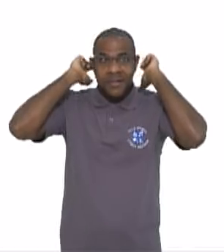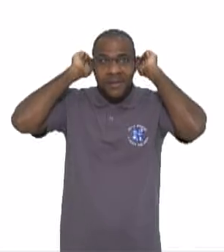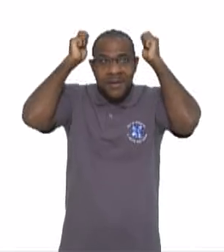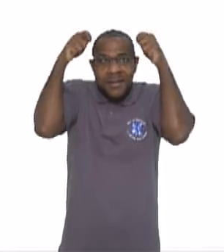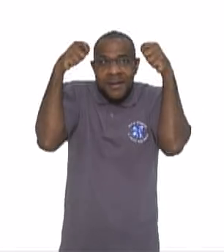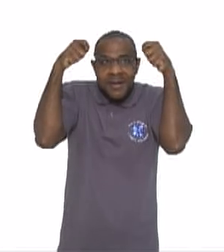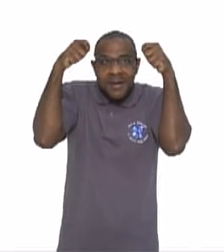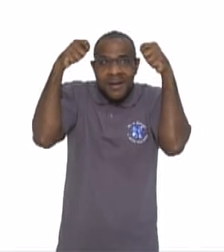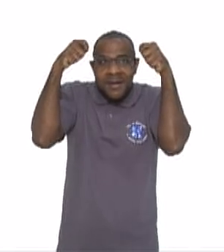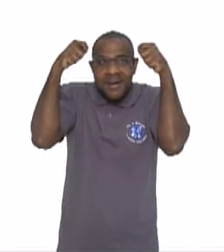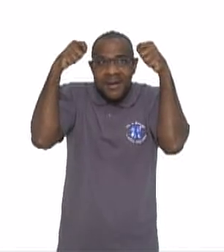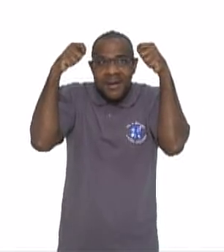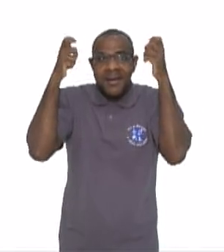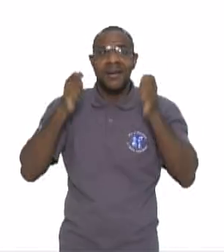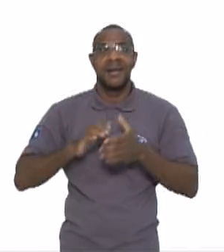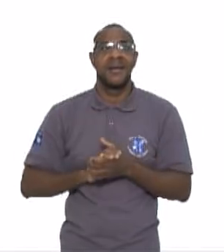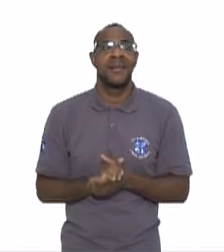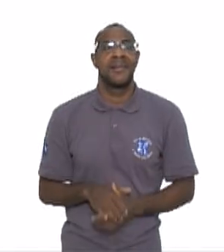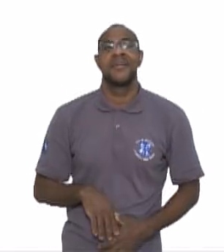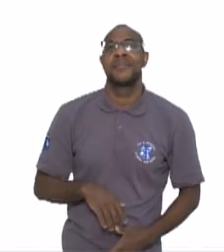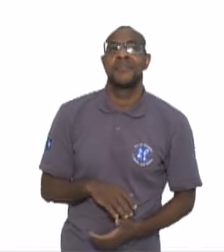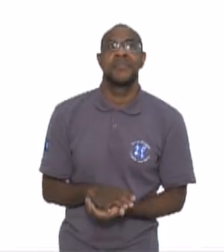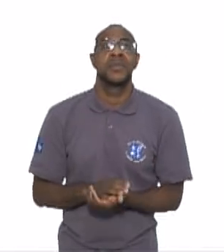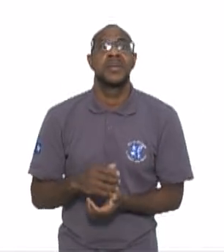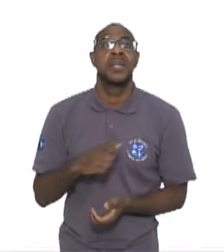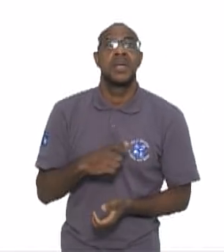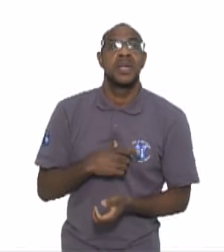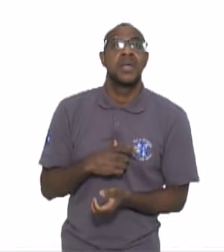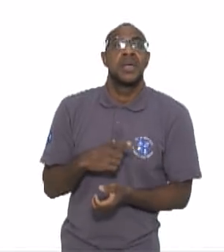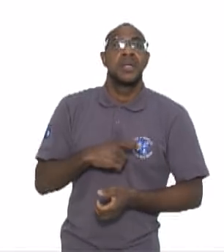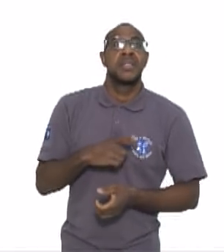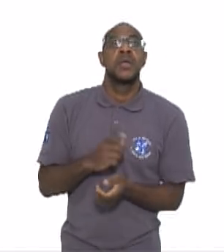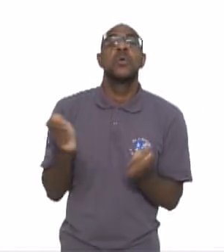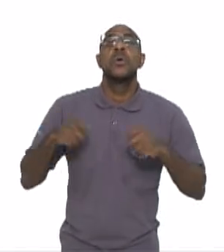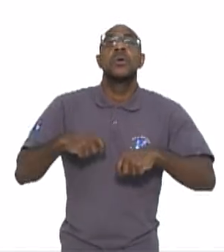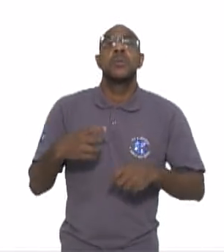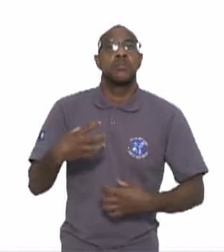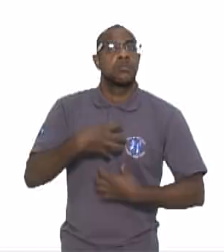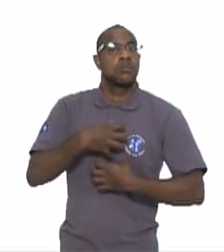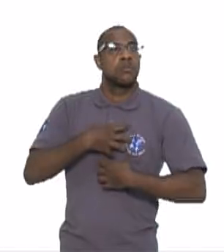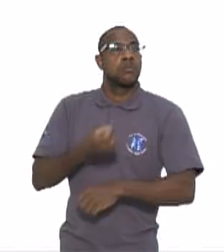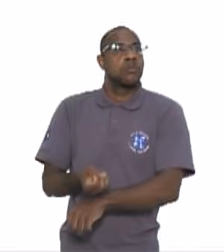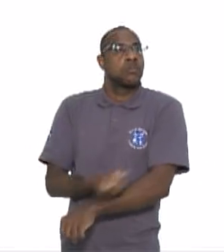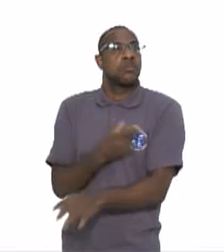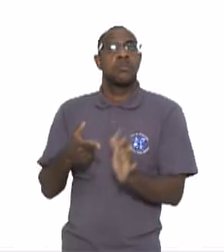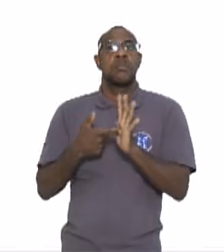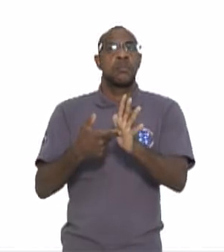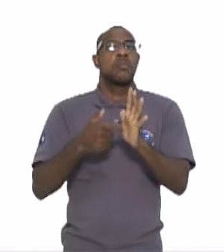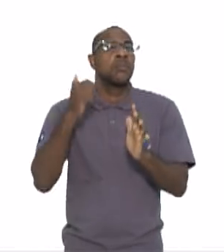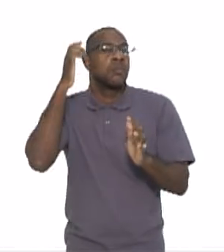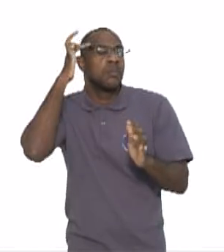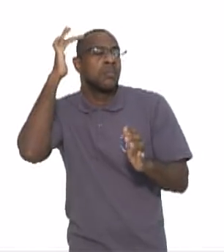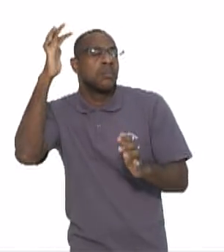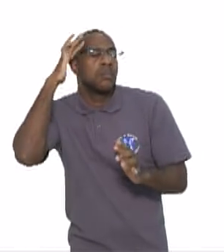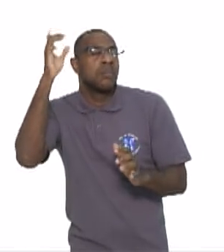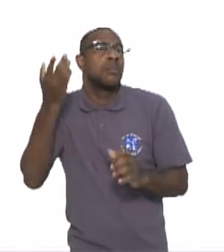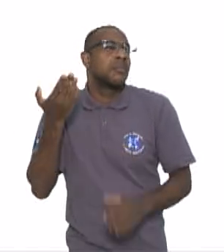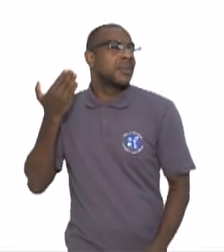Então, ali o que está escrito é: Toy Art possui apelo emocional, pois remete às memórias relacionadas à